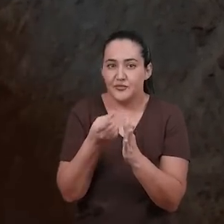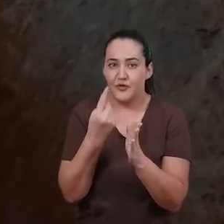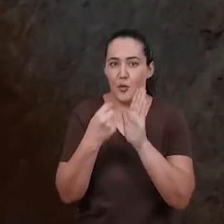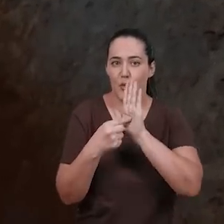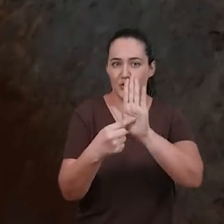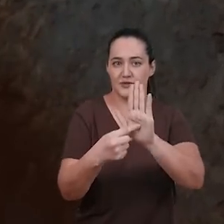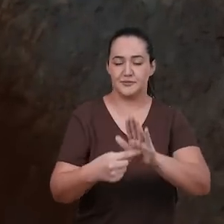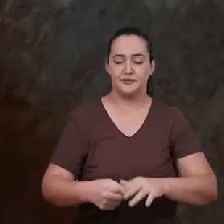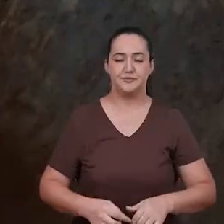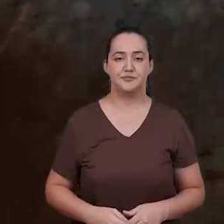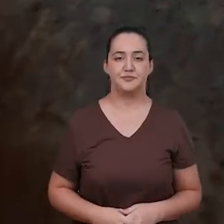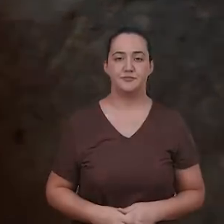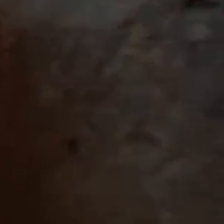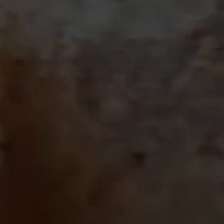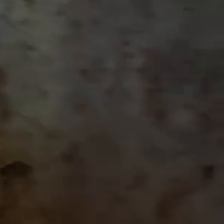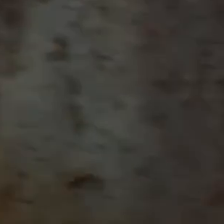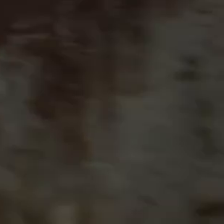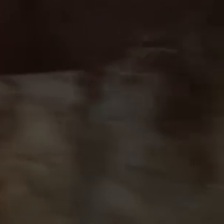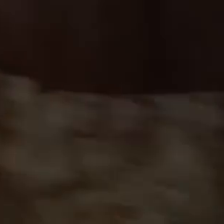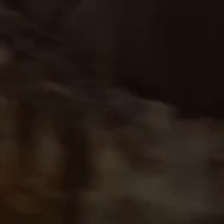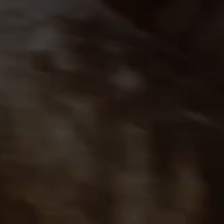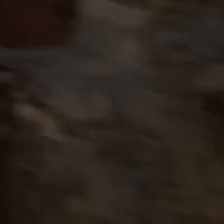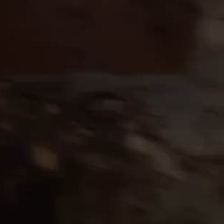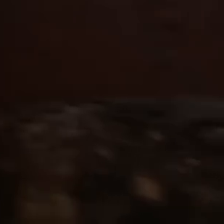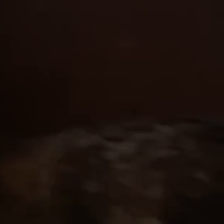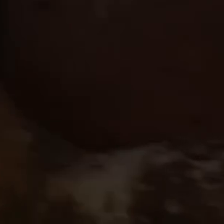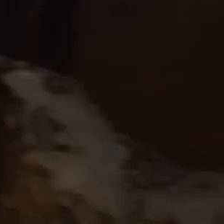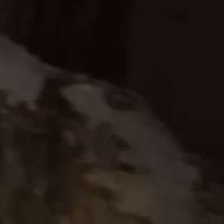apertados, que nós vamos encontrar ali embaixo. Vem comigo.